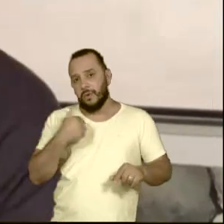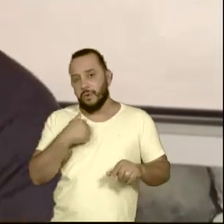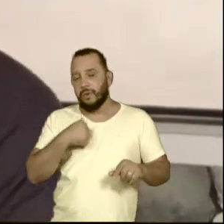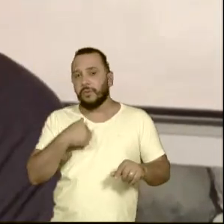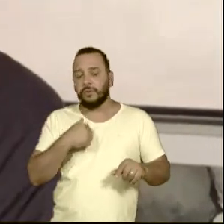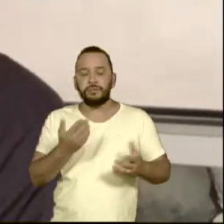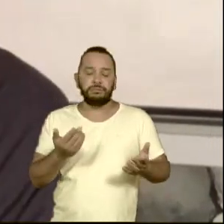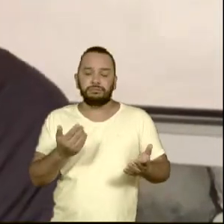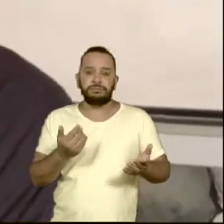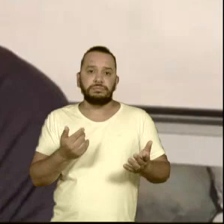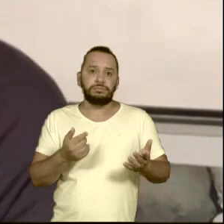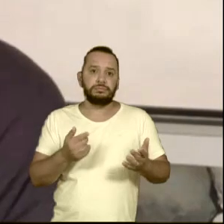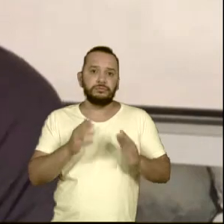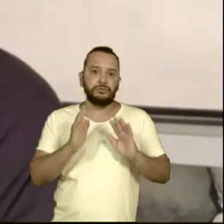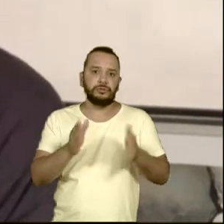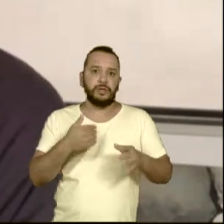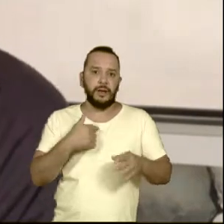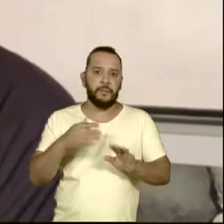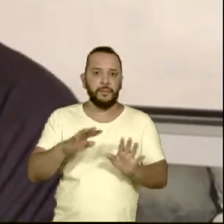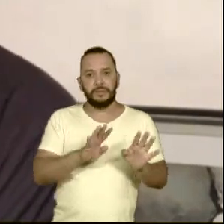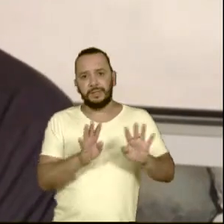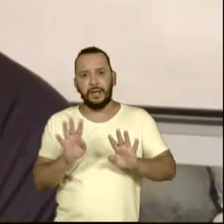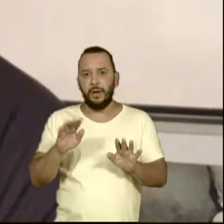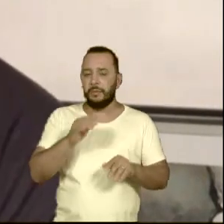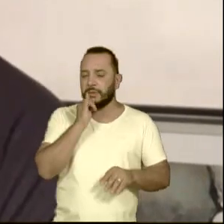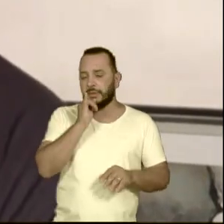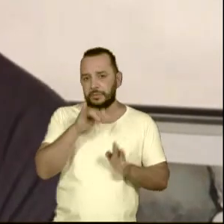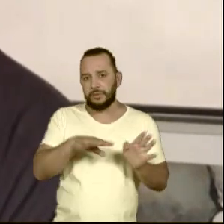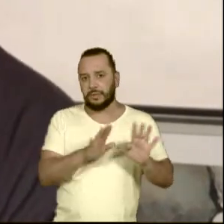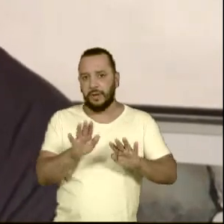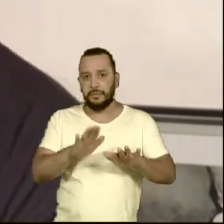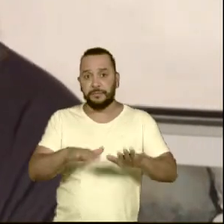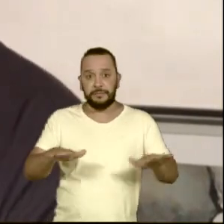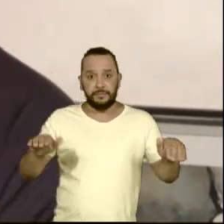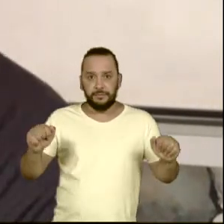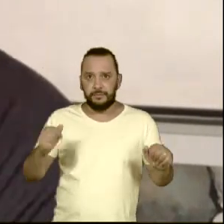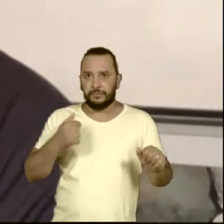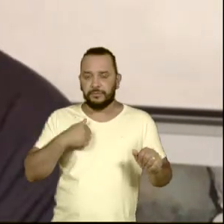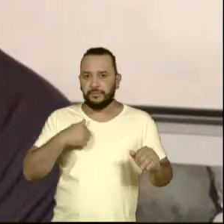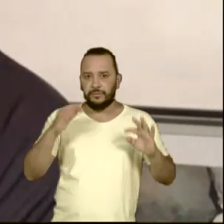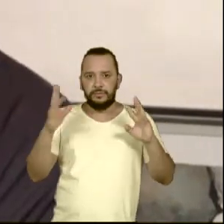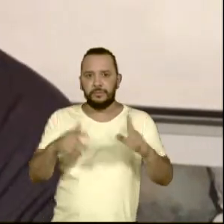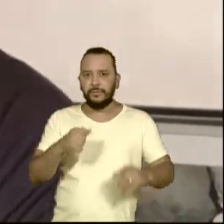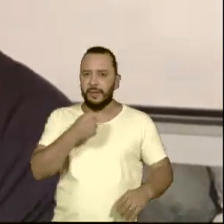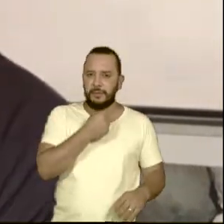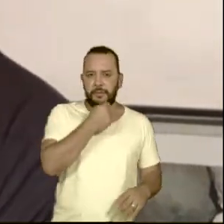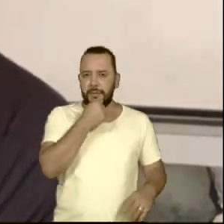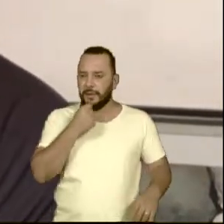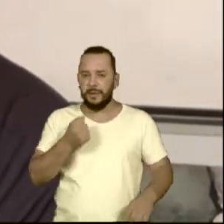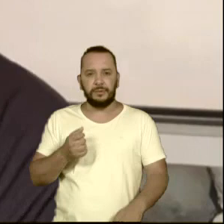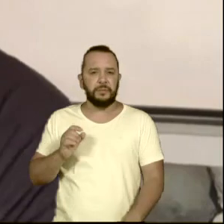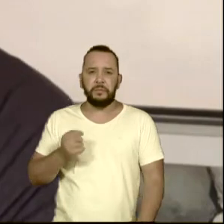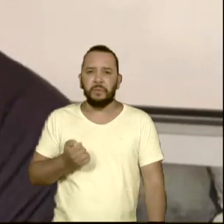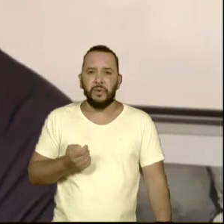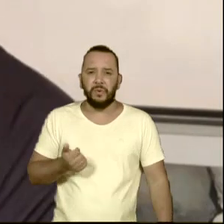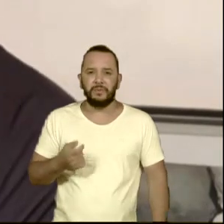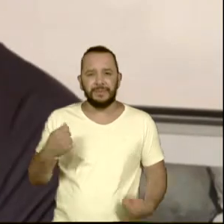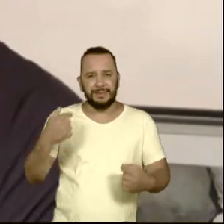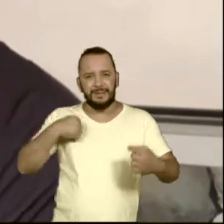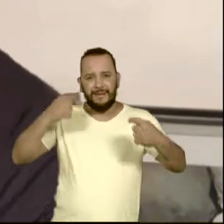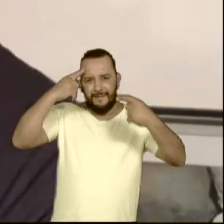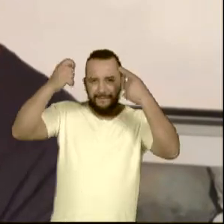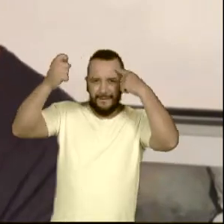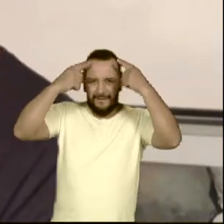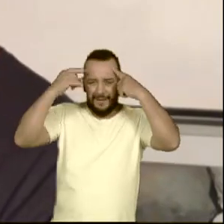produto para a criança, ah, vamos fazer um musical para a criança? Vamos. Eu não vou colocar todo mundo cantando. É pouco. É muito pouco.